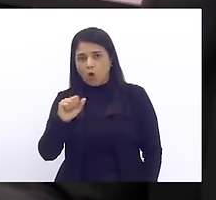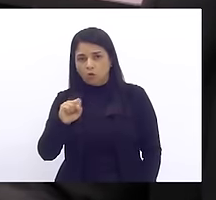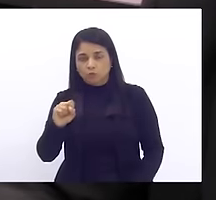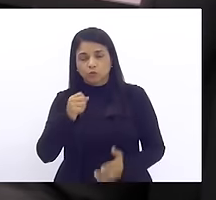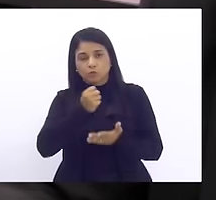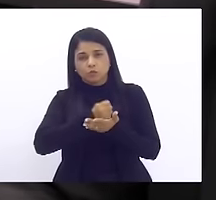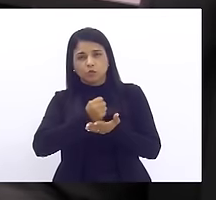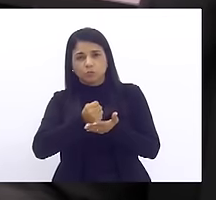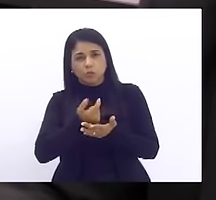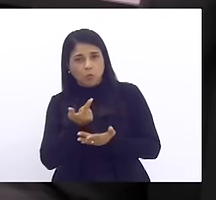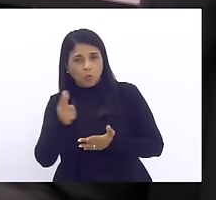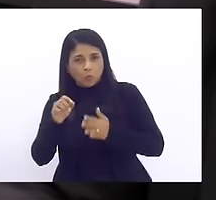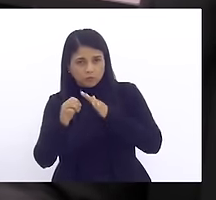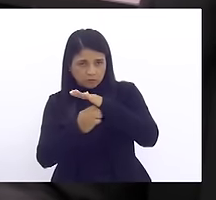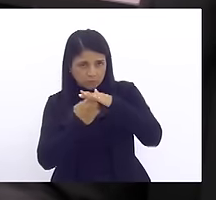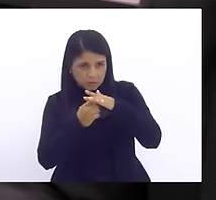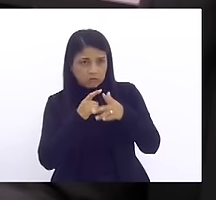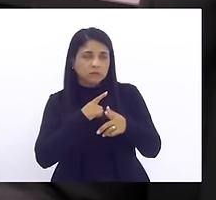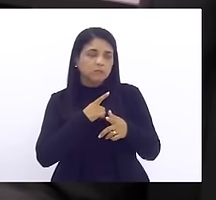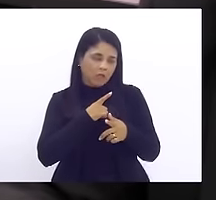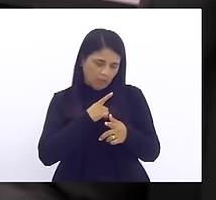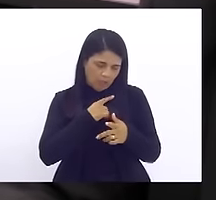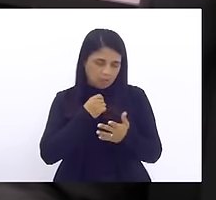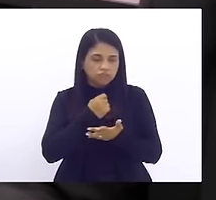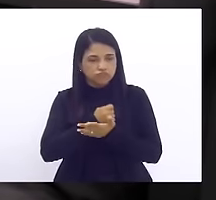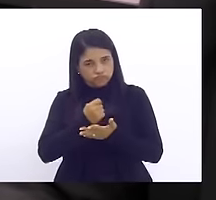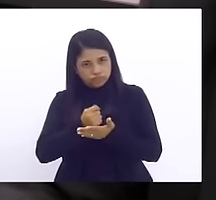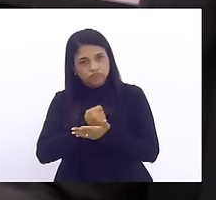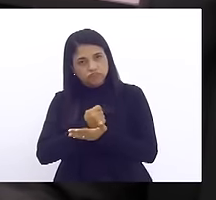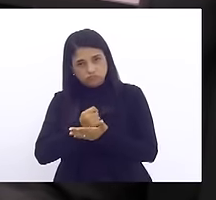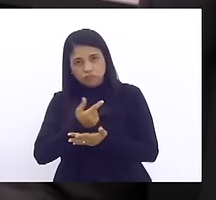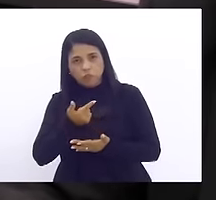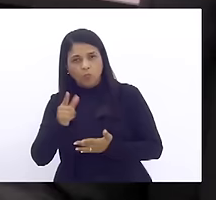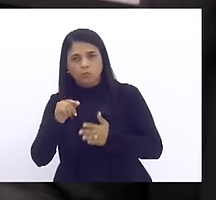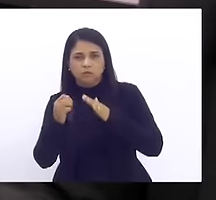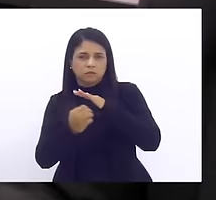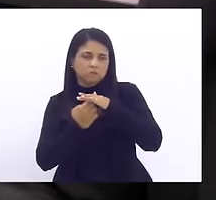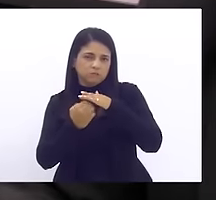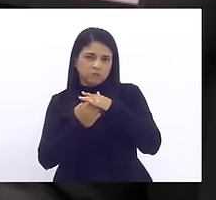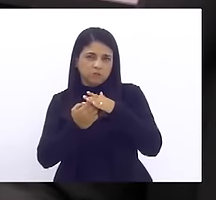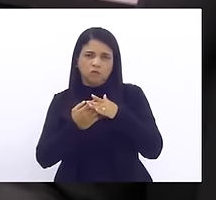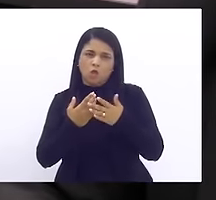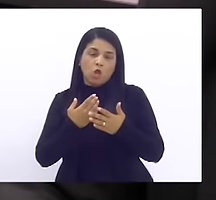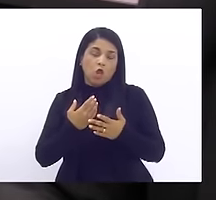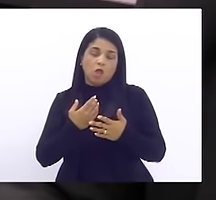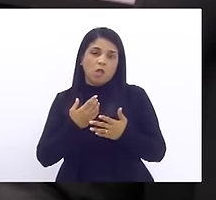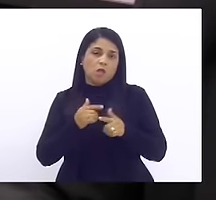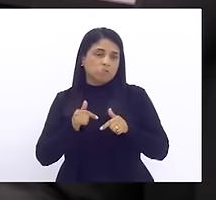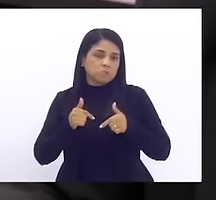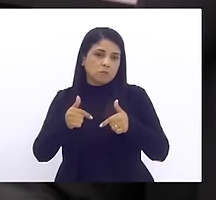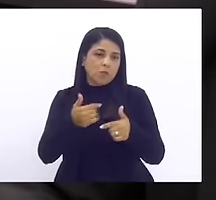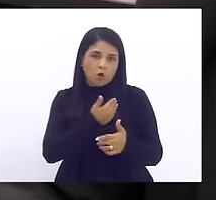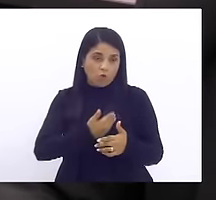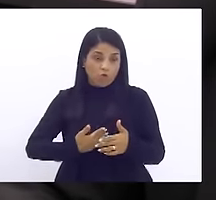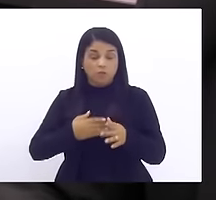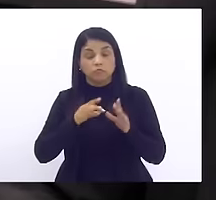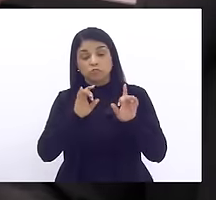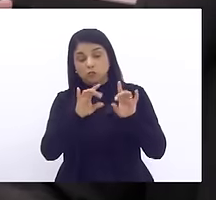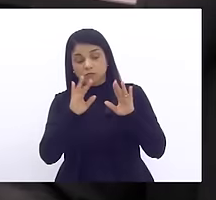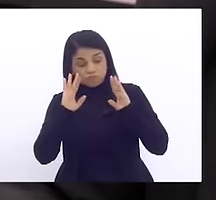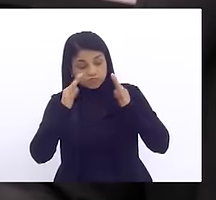temos contratos com outras empresas mas atendemos não não serviços com o governo mas por exemplo